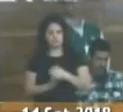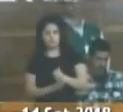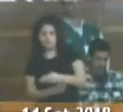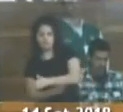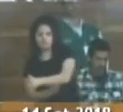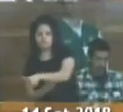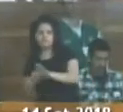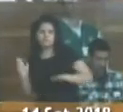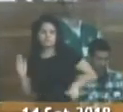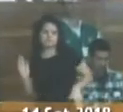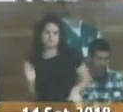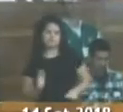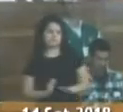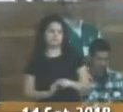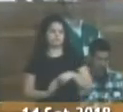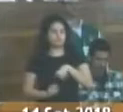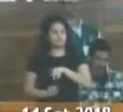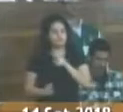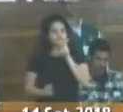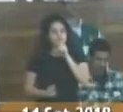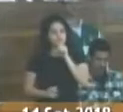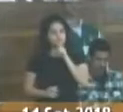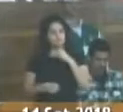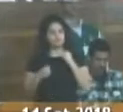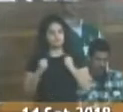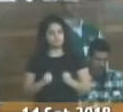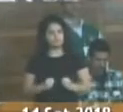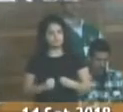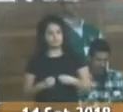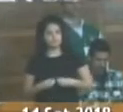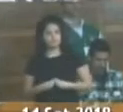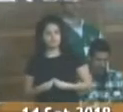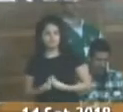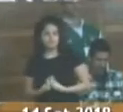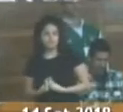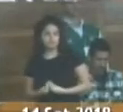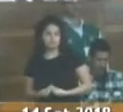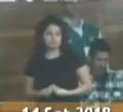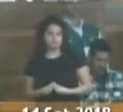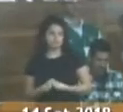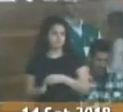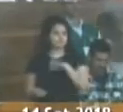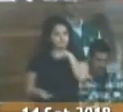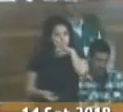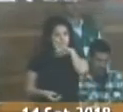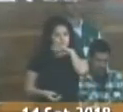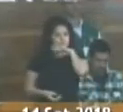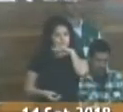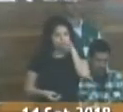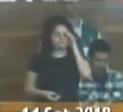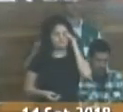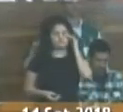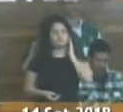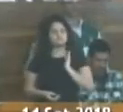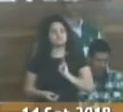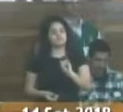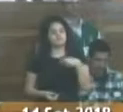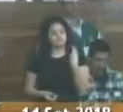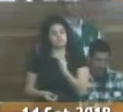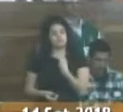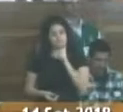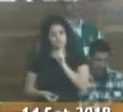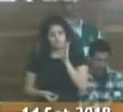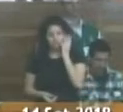E com essa água pode ir coisas que não boas. Né? Se a gente não